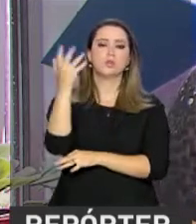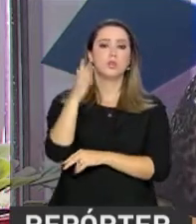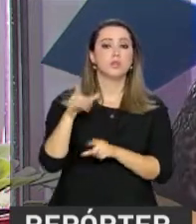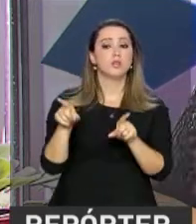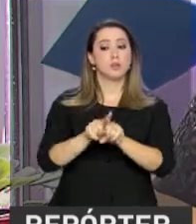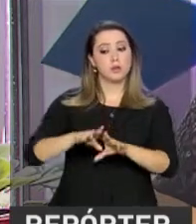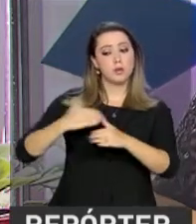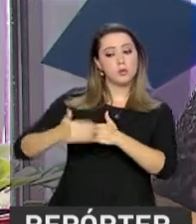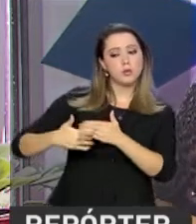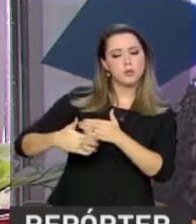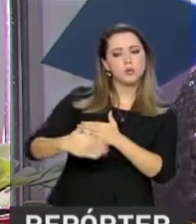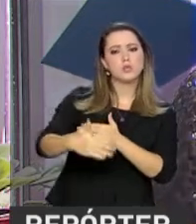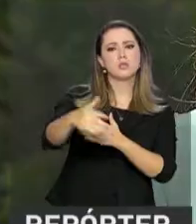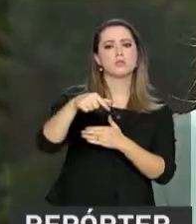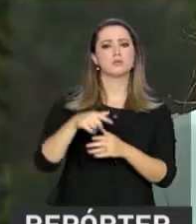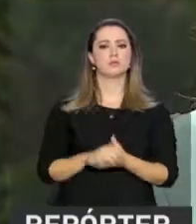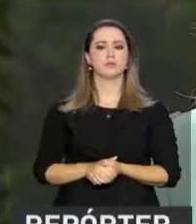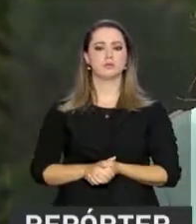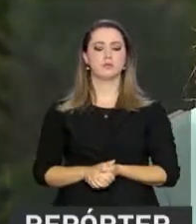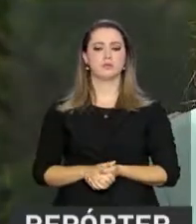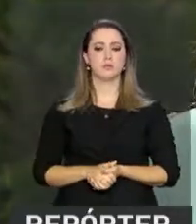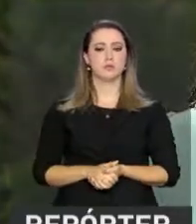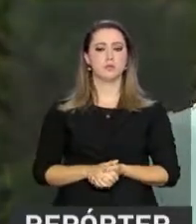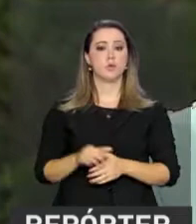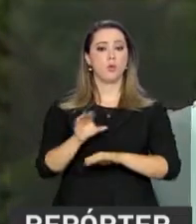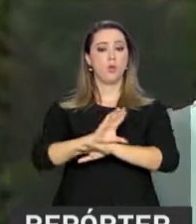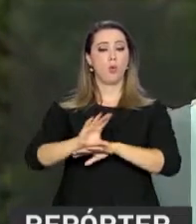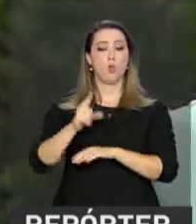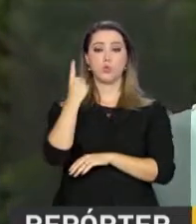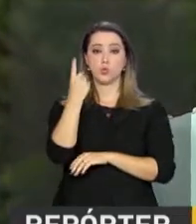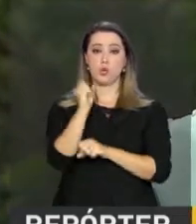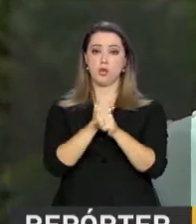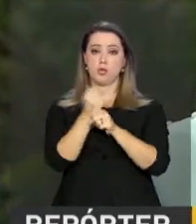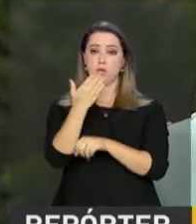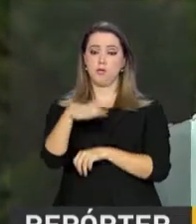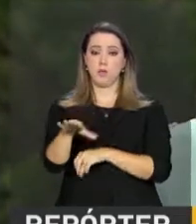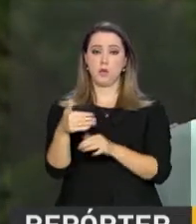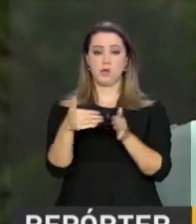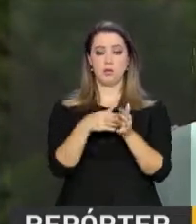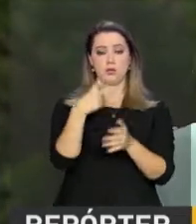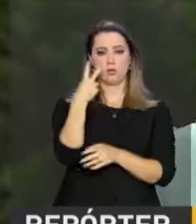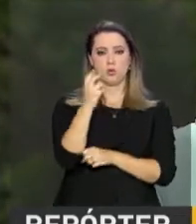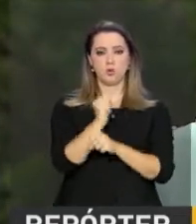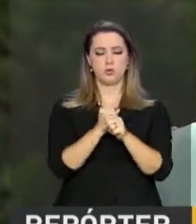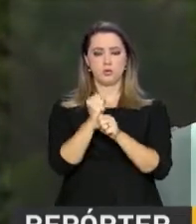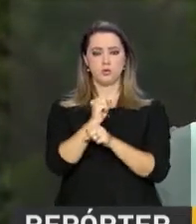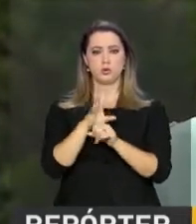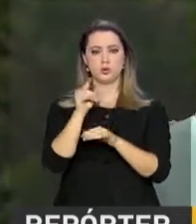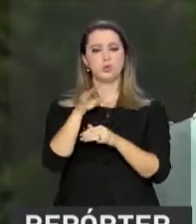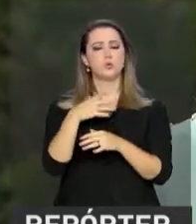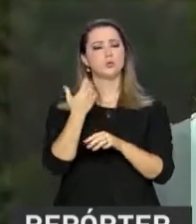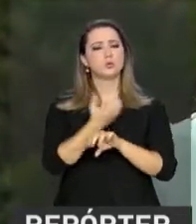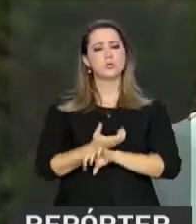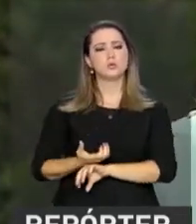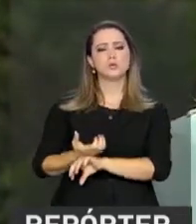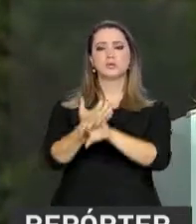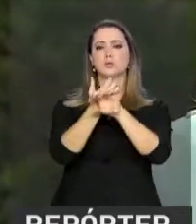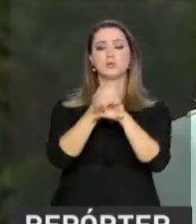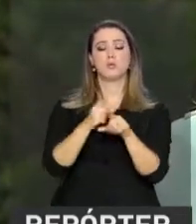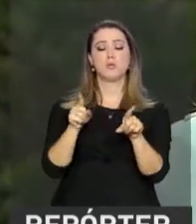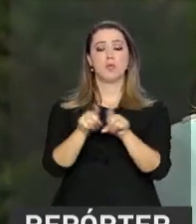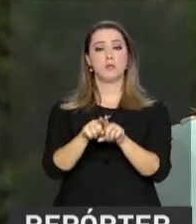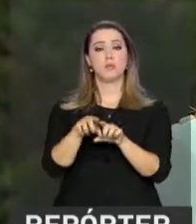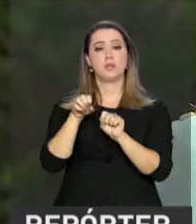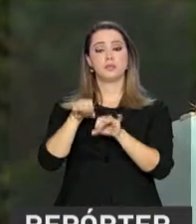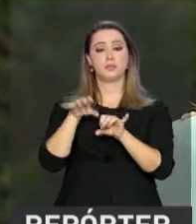com enfoque territorial o curso tem duração de um ano e meio a dois anos todo o material didático para os estudantes e também